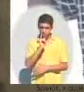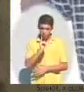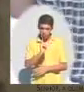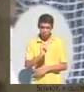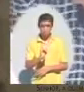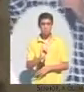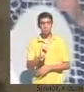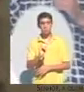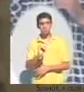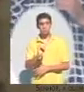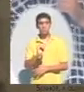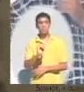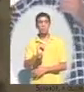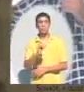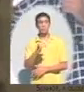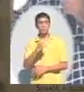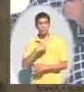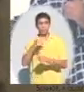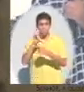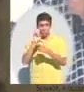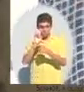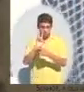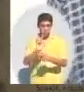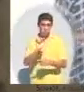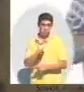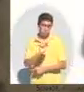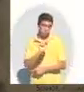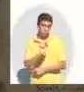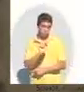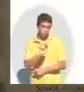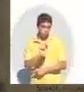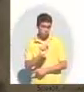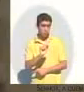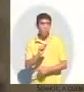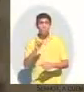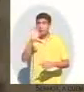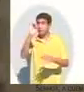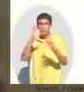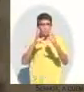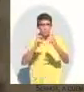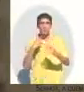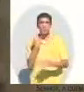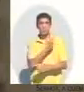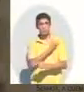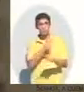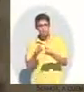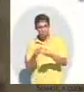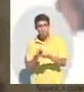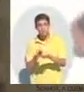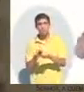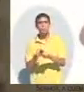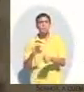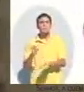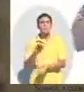pelo menos 7 mil sacerdotes em Israel que estavam habilitados a dar um diagnóstico